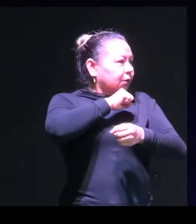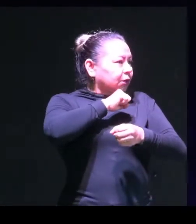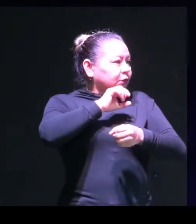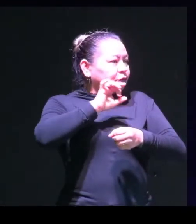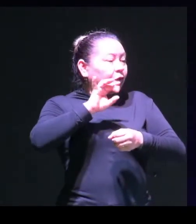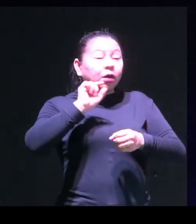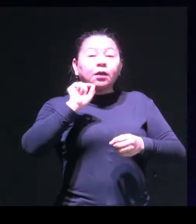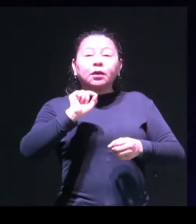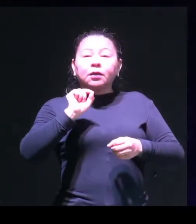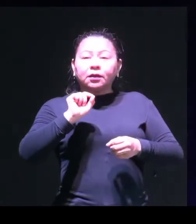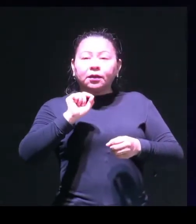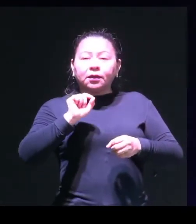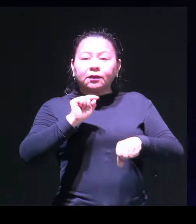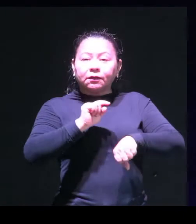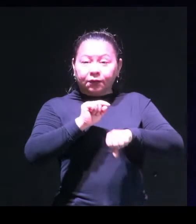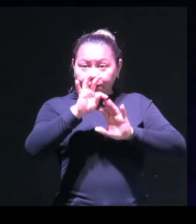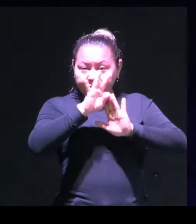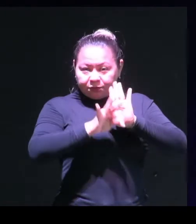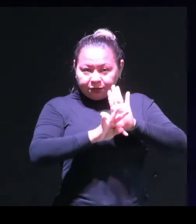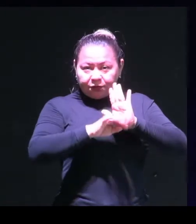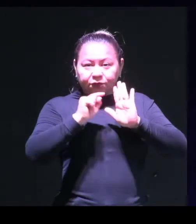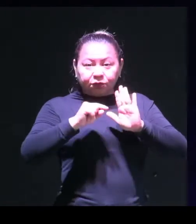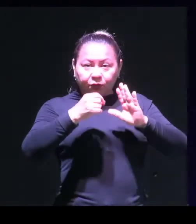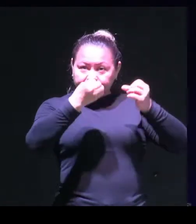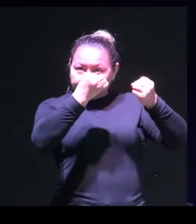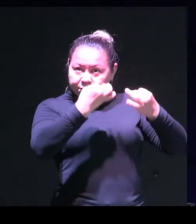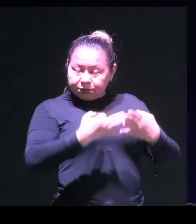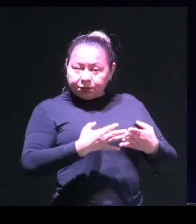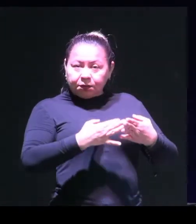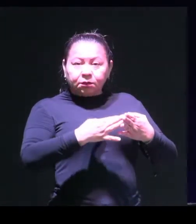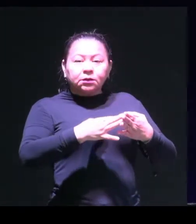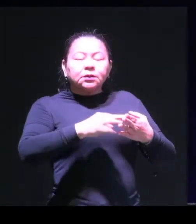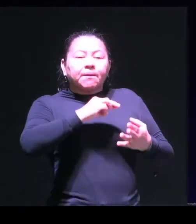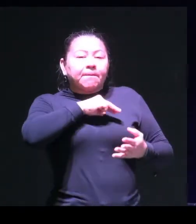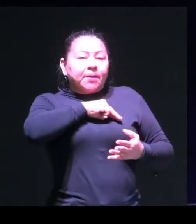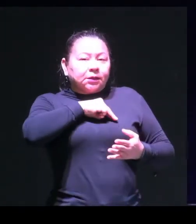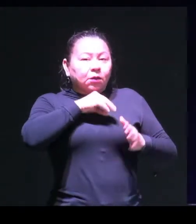Só que, nesse texto que nós lemos aqui, de Mateus,